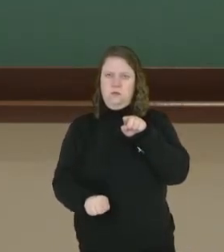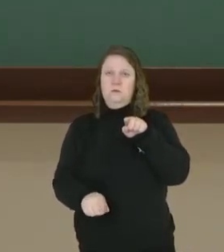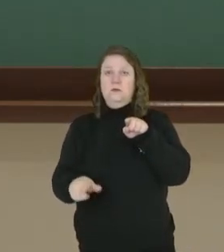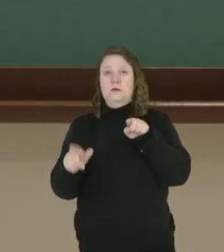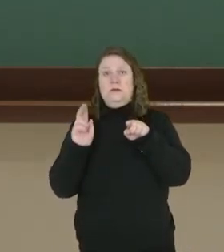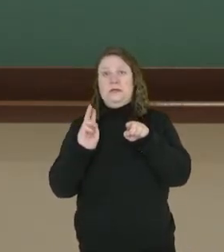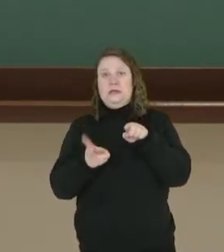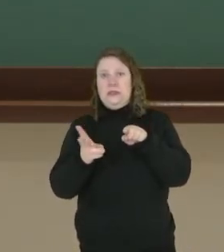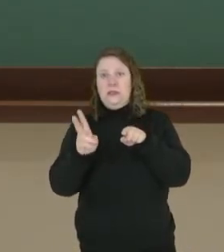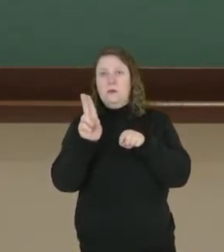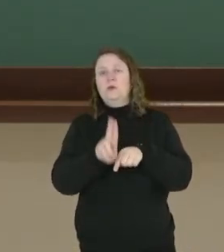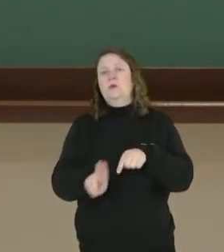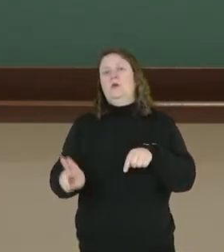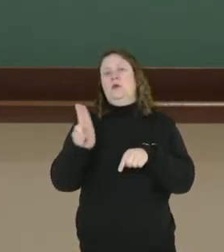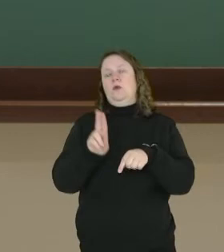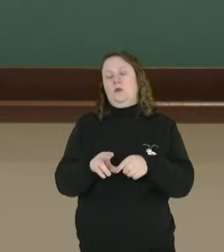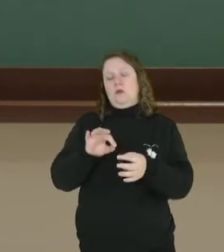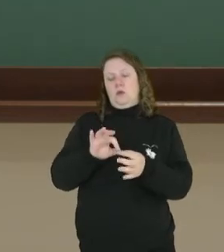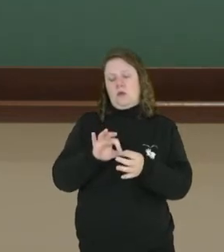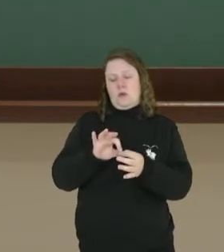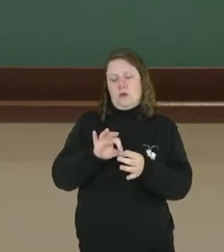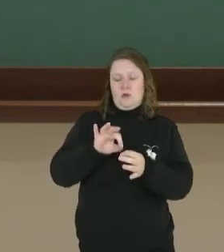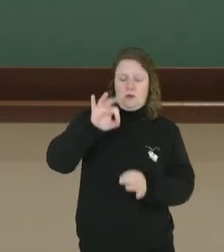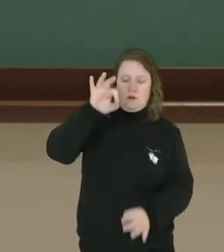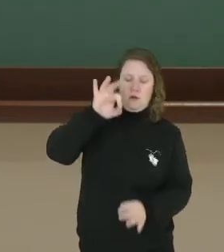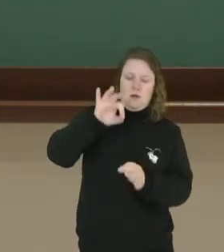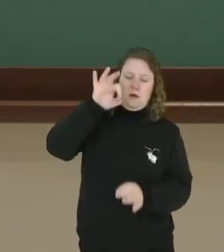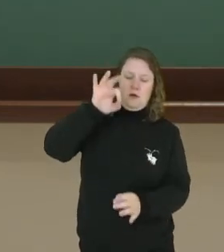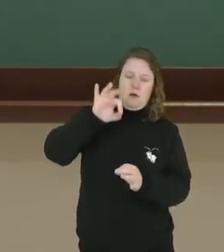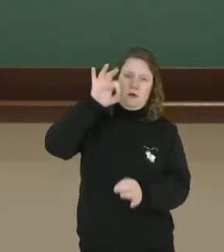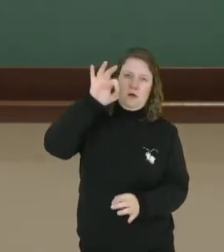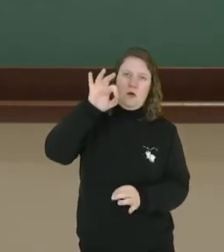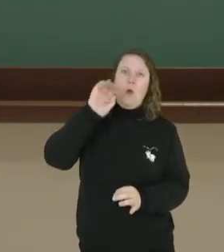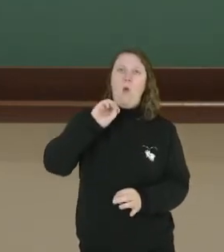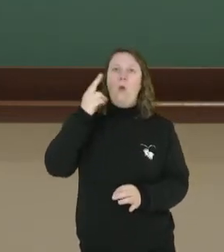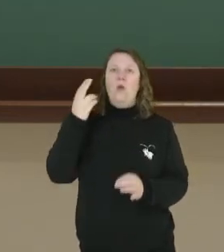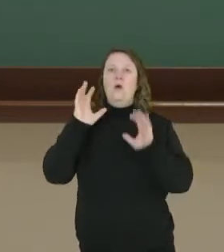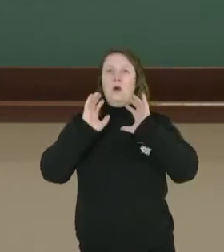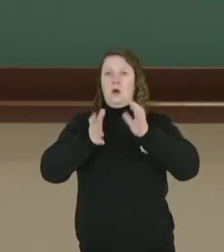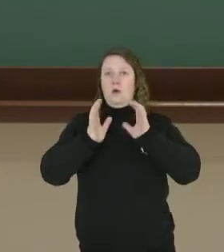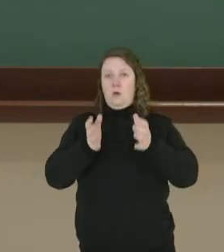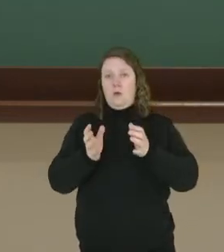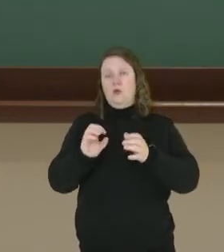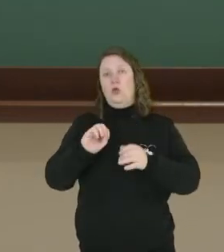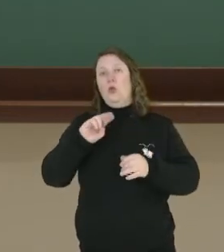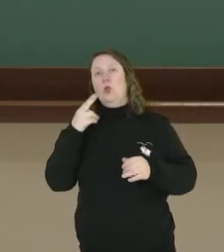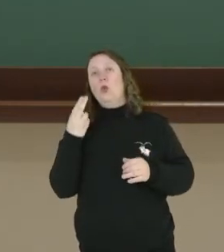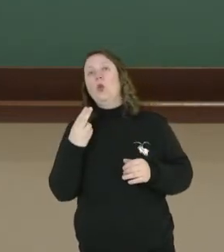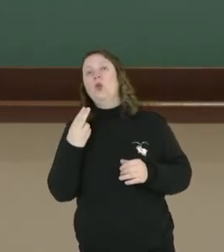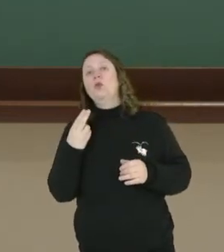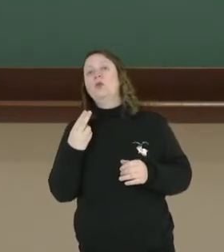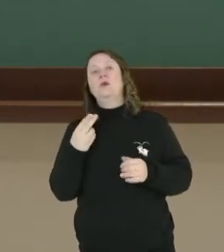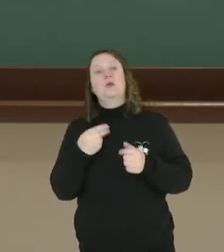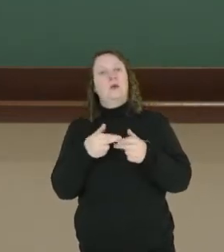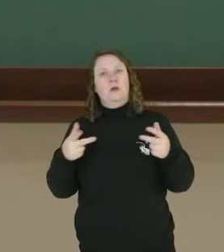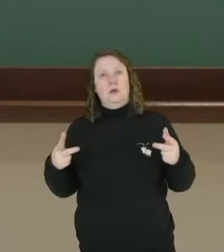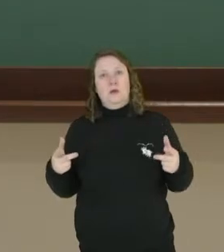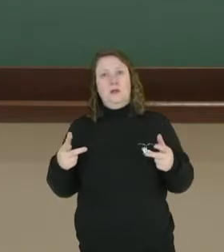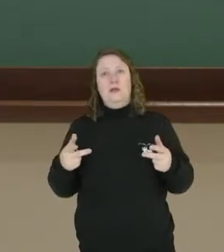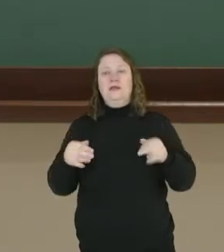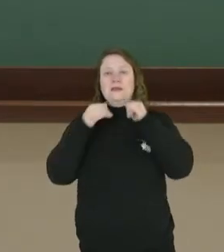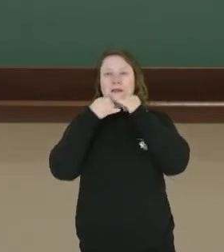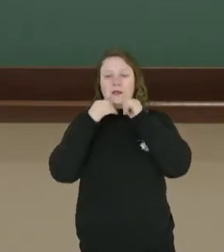um elástico, uma mola, ou que eu deformo um objeto, certo? Eu tenho a chamada energia elástica. Beleza?